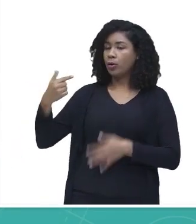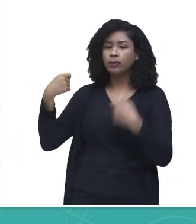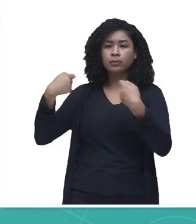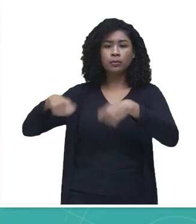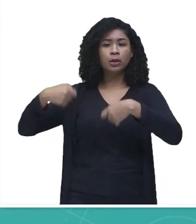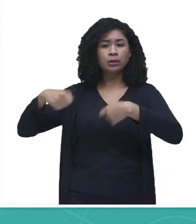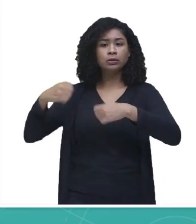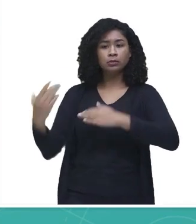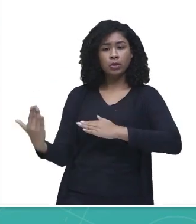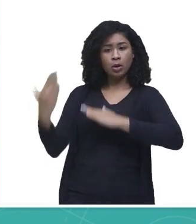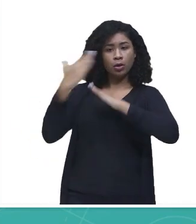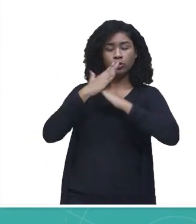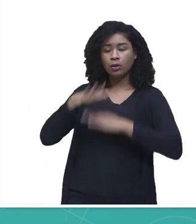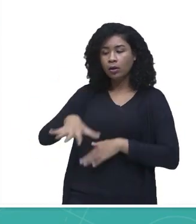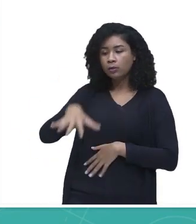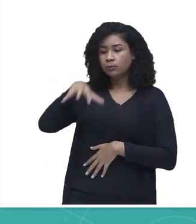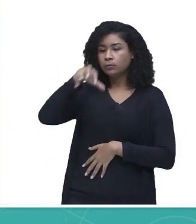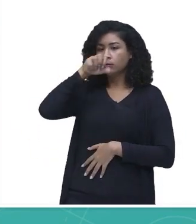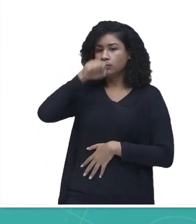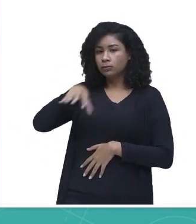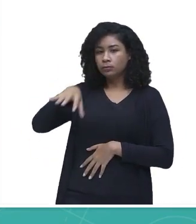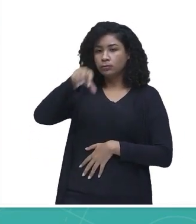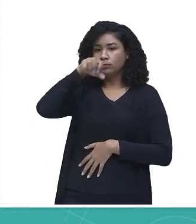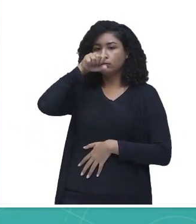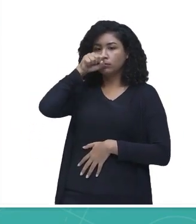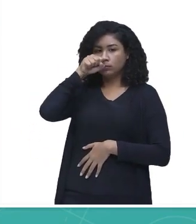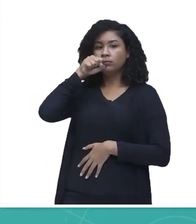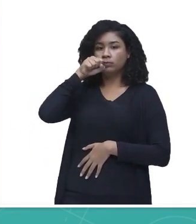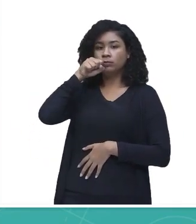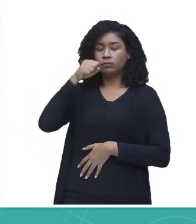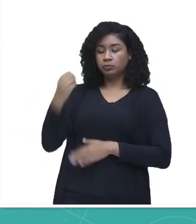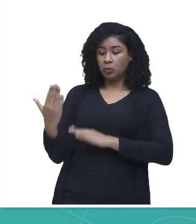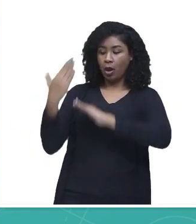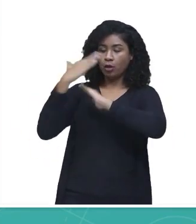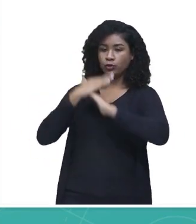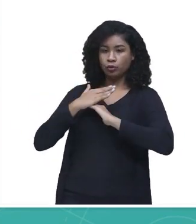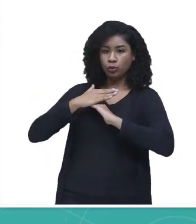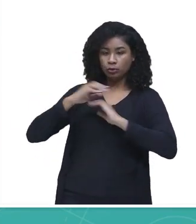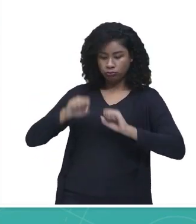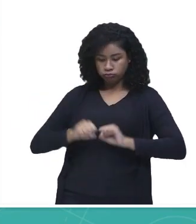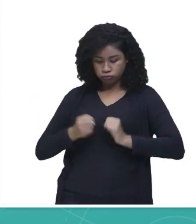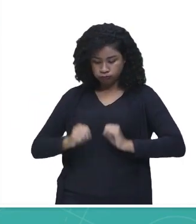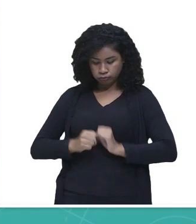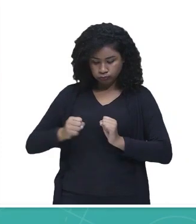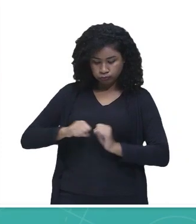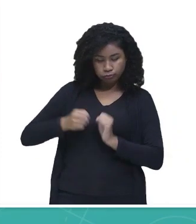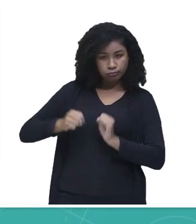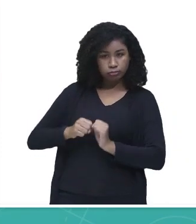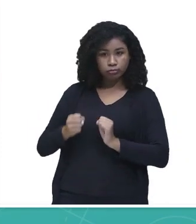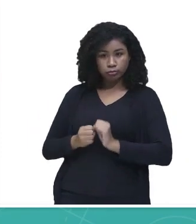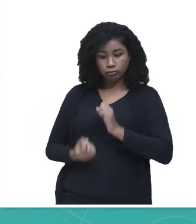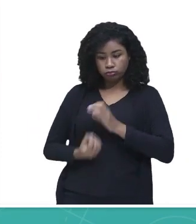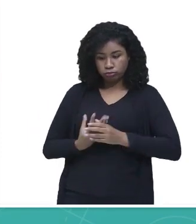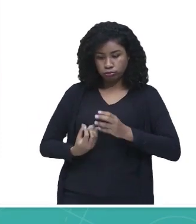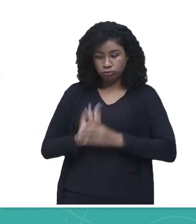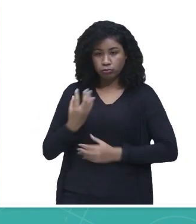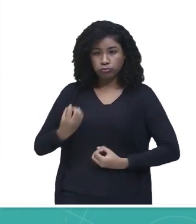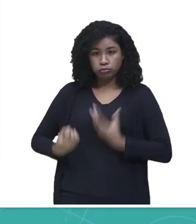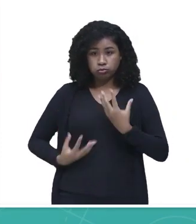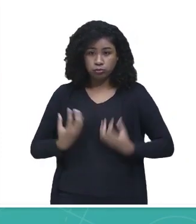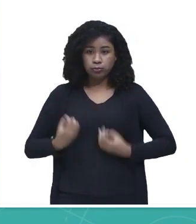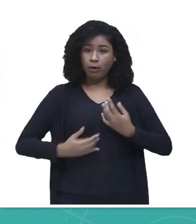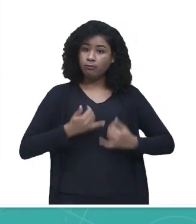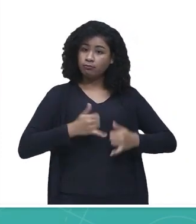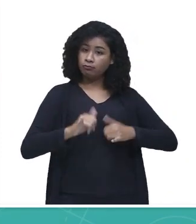a liberar a glicose para as minhas células, para a gente continuar funcionando normalmente, tá bom? Então, por isso que eu